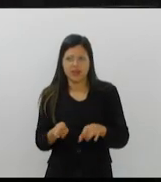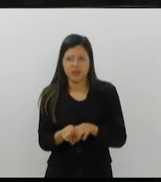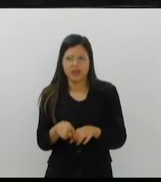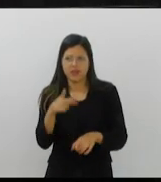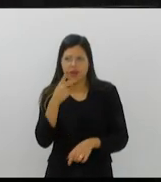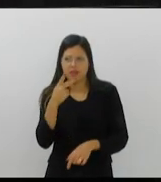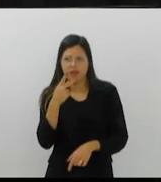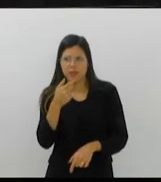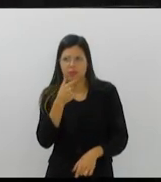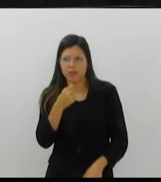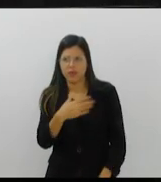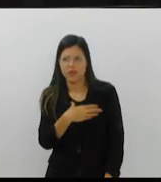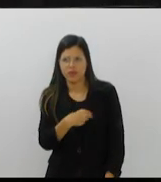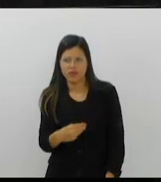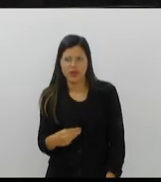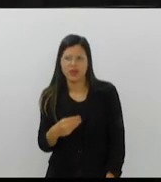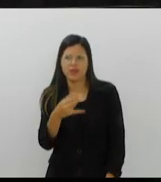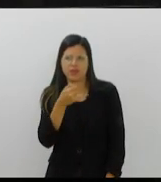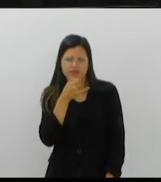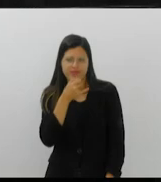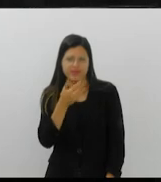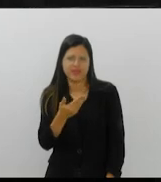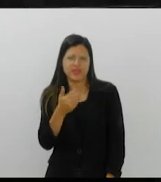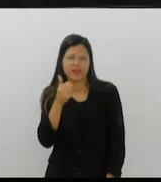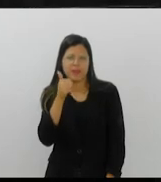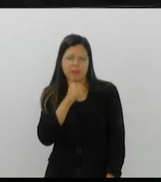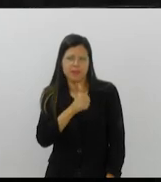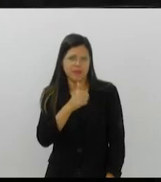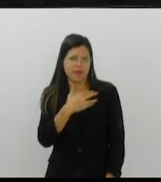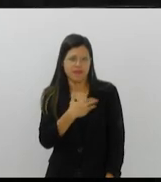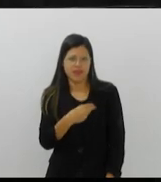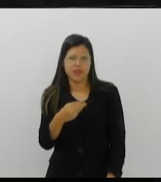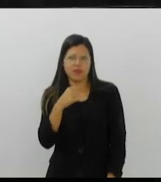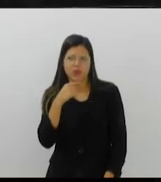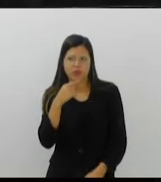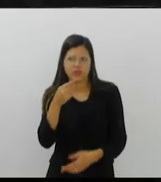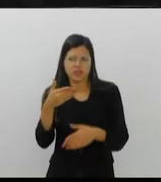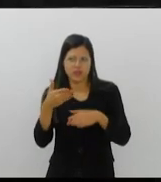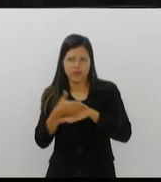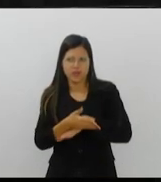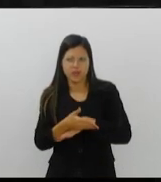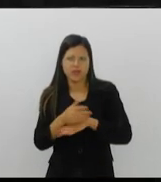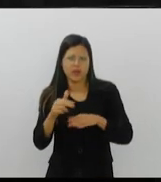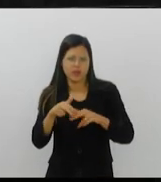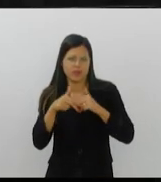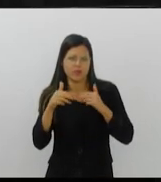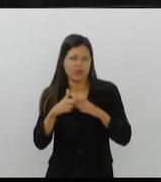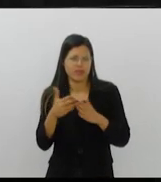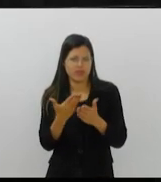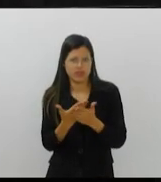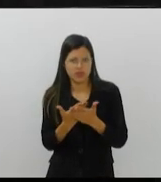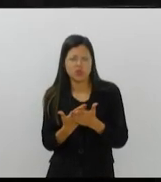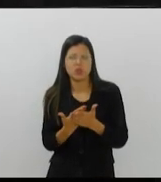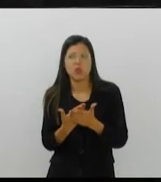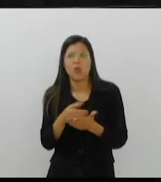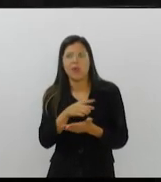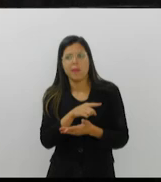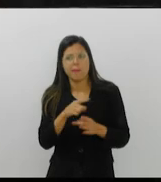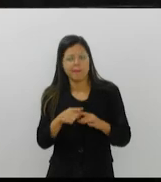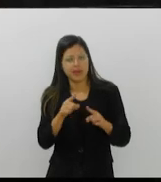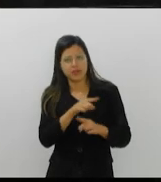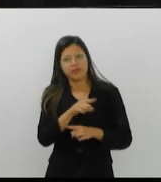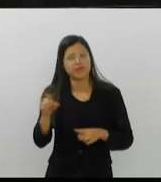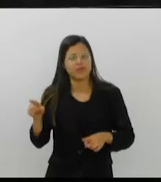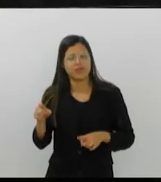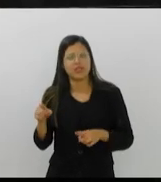filho, infelizmente minha filha não pôde vir por conta do colégio, mas vocês são essenciais também, vocês me motivam a ser cada dia um homem